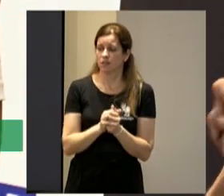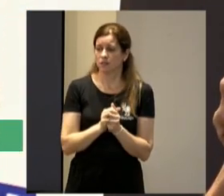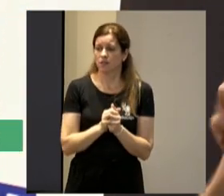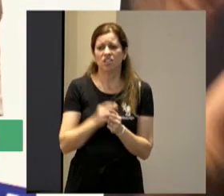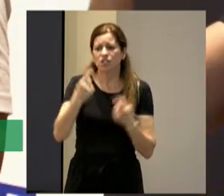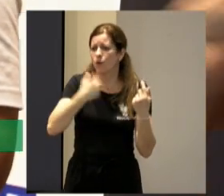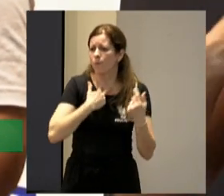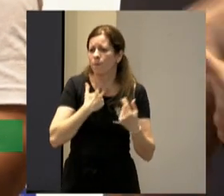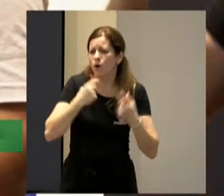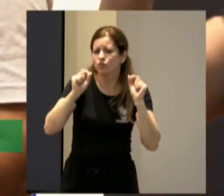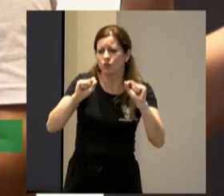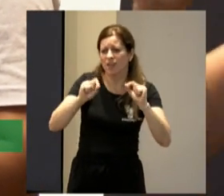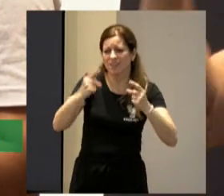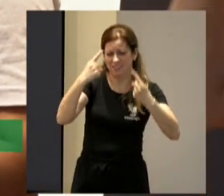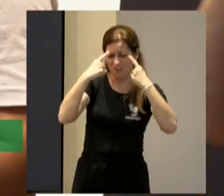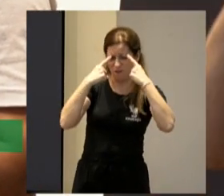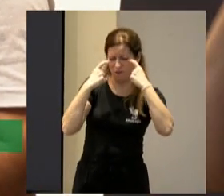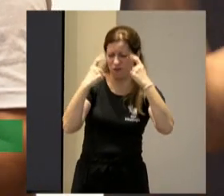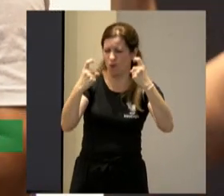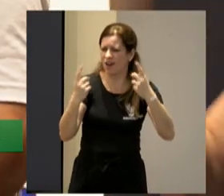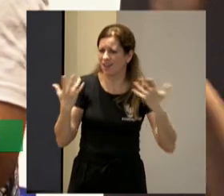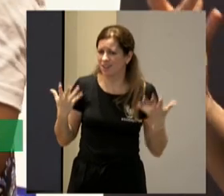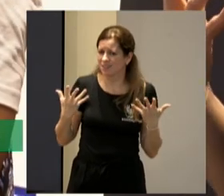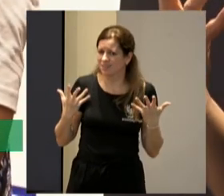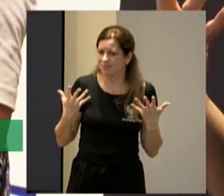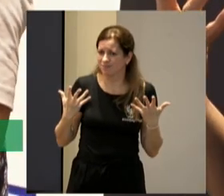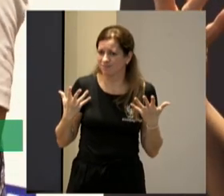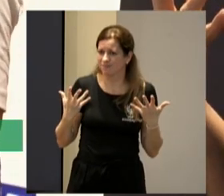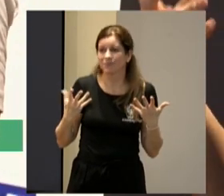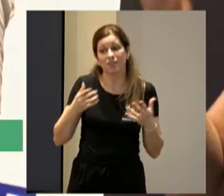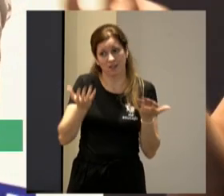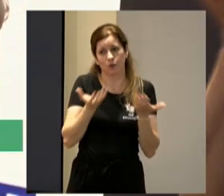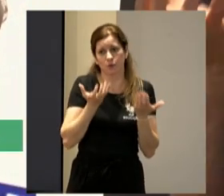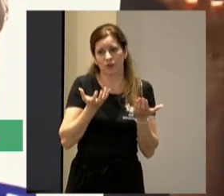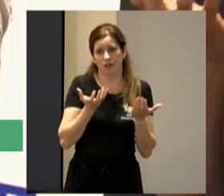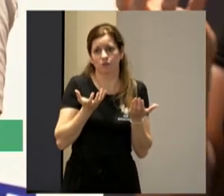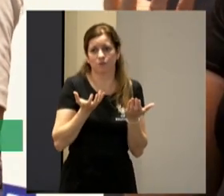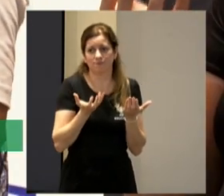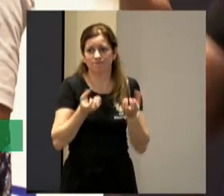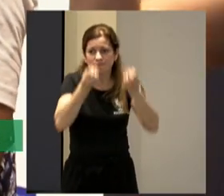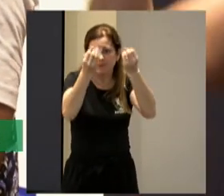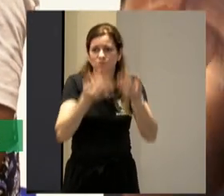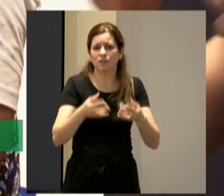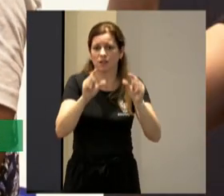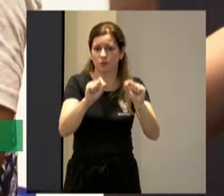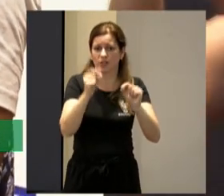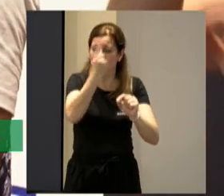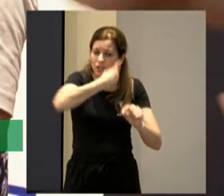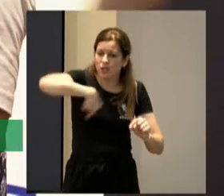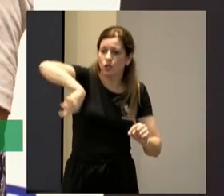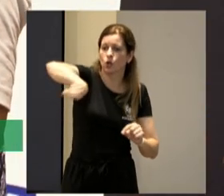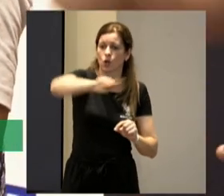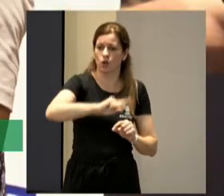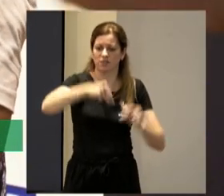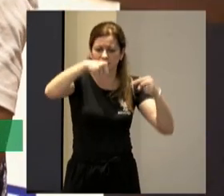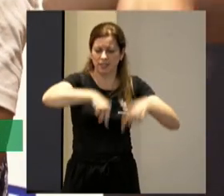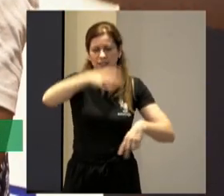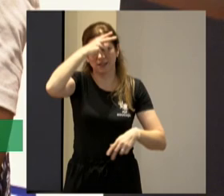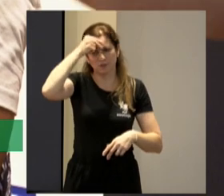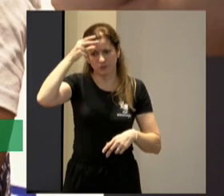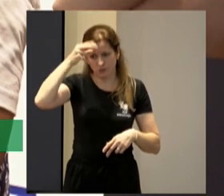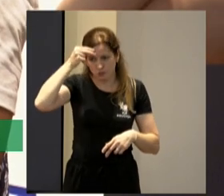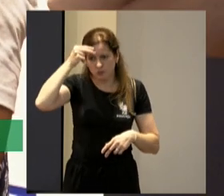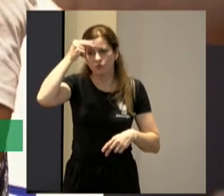de violência individual ou coletiva. Assim, eu finalizo dizendo, nós, da Rede Municipal de